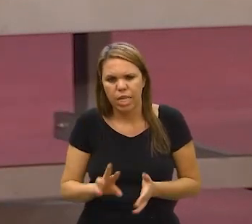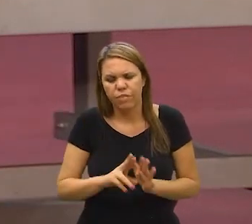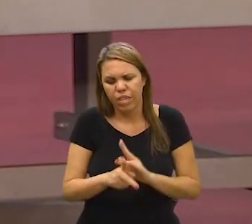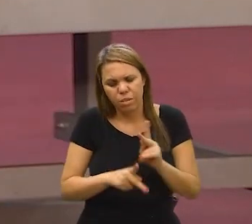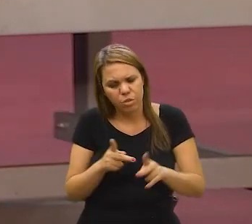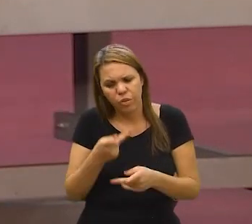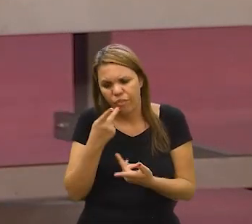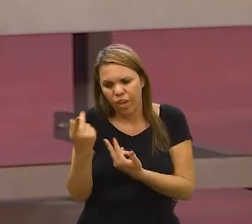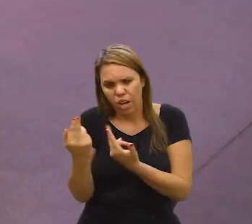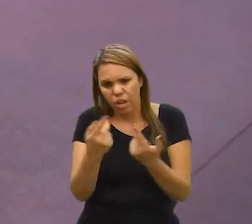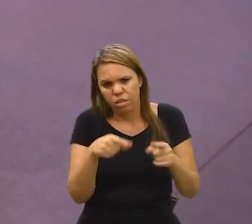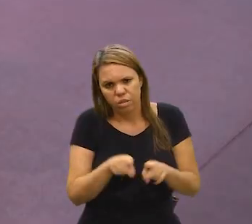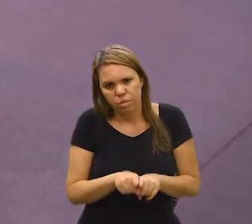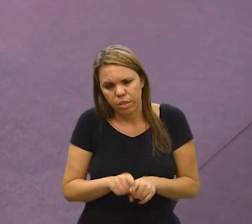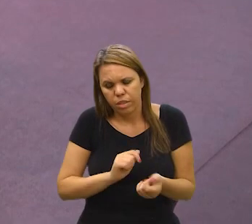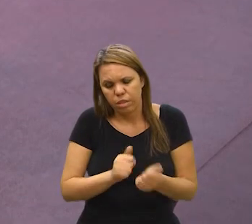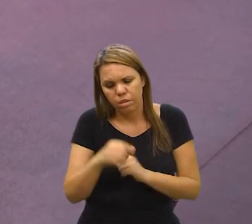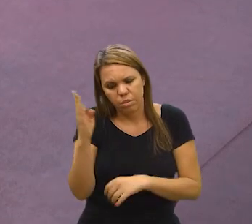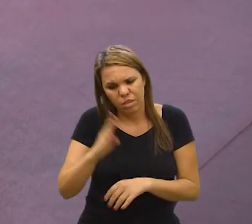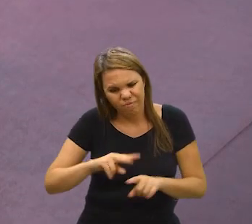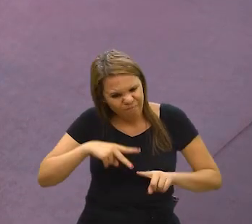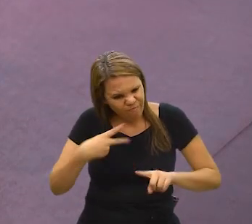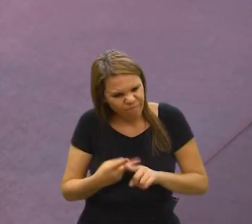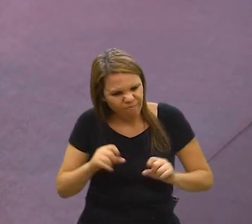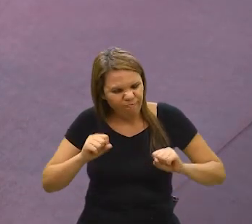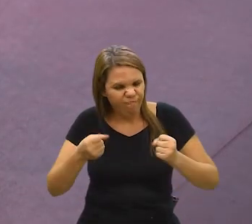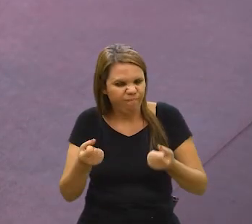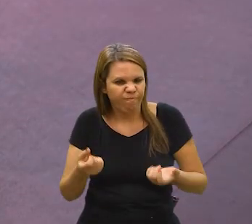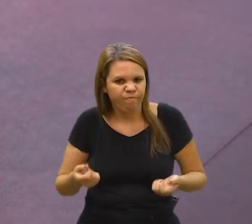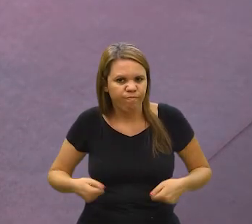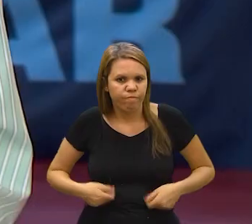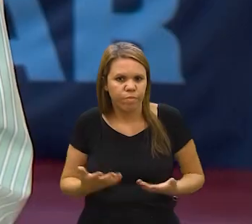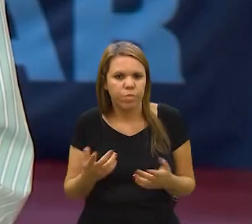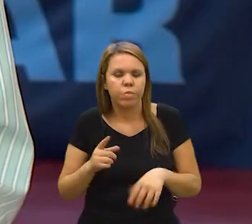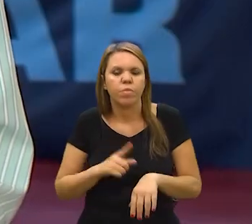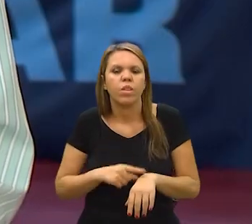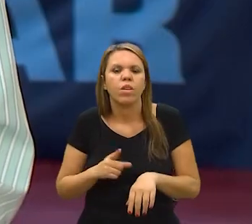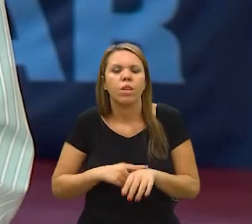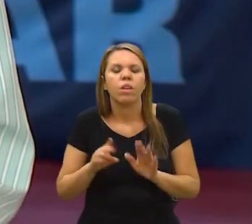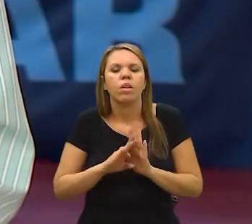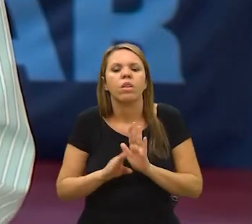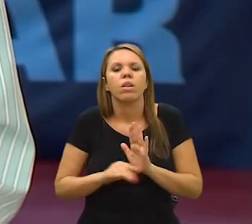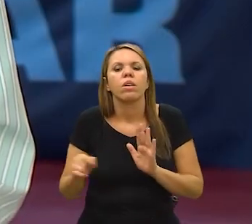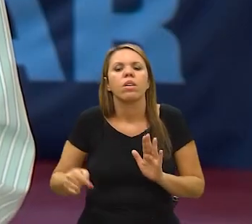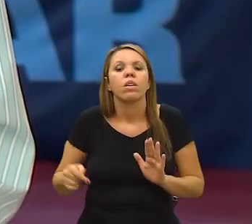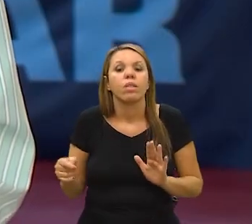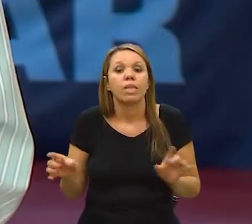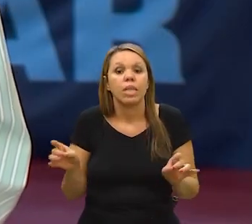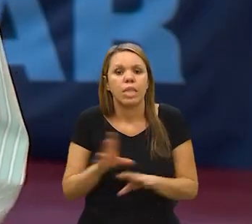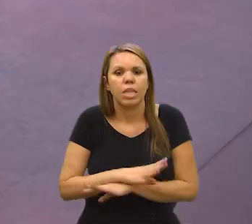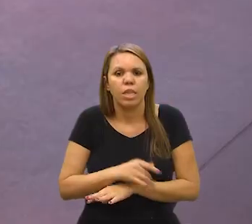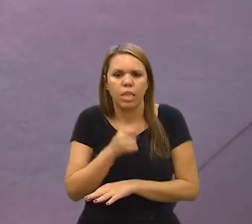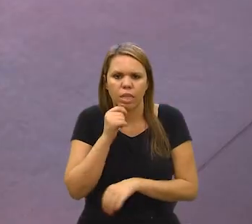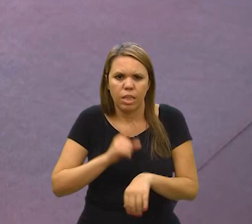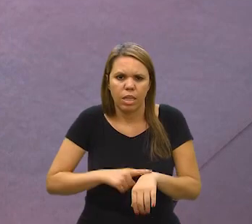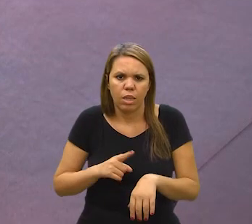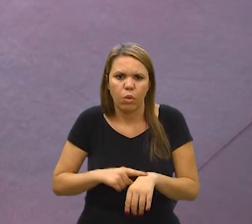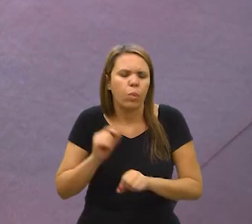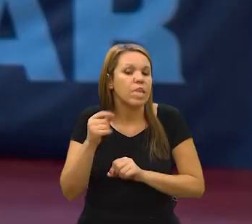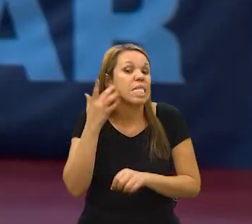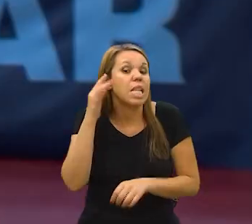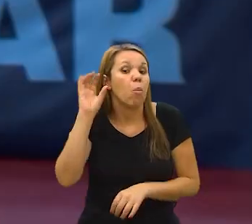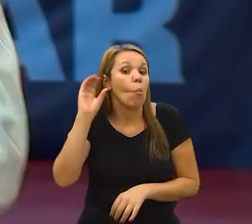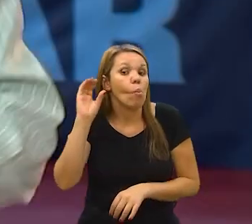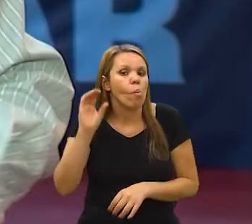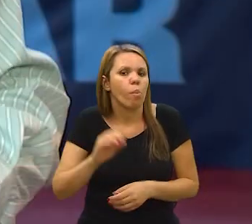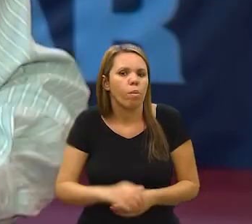você vê... Então, o atleta brasileiro tem que se desdobrar, né? Hora de um quadro aqui no nosso programa, tá acabando, mas ainda dá tempo.